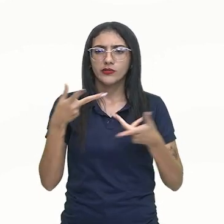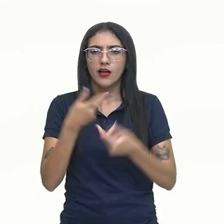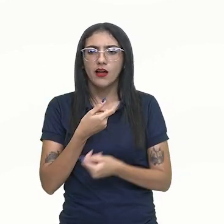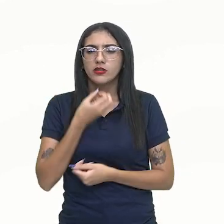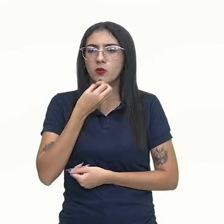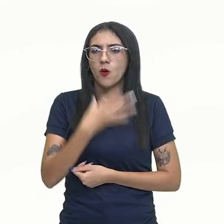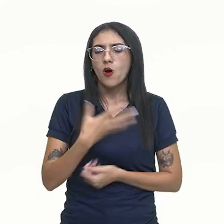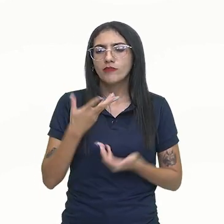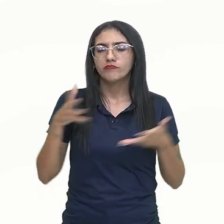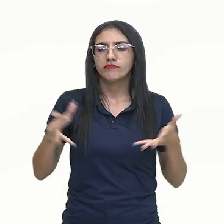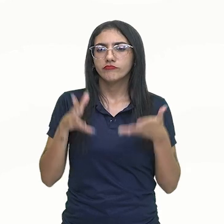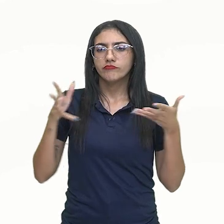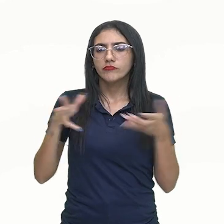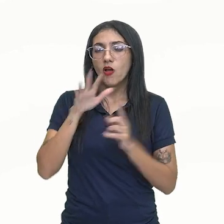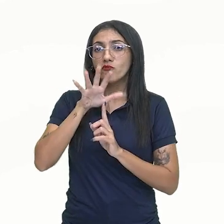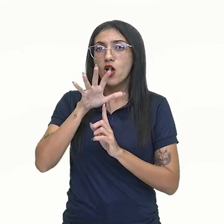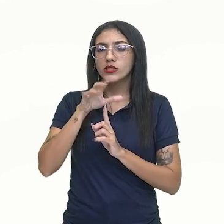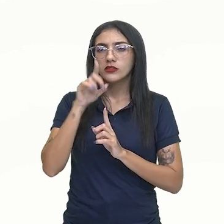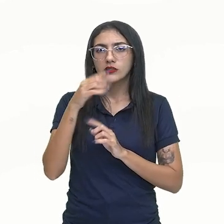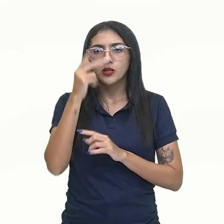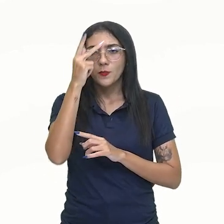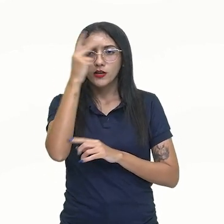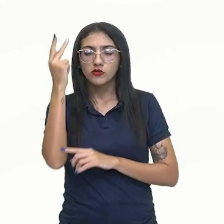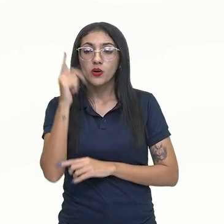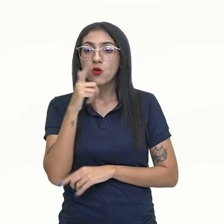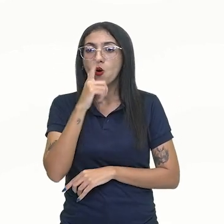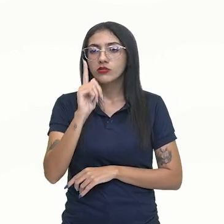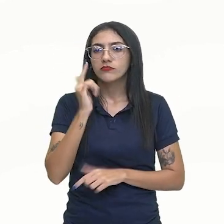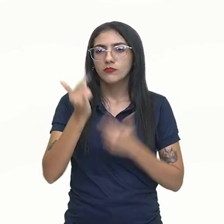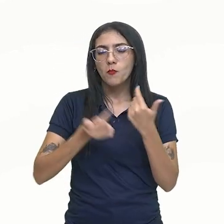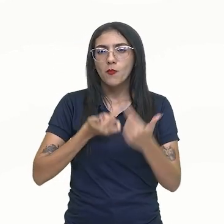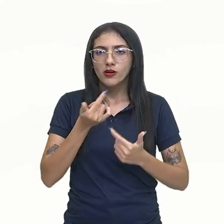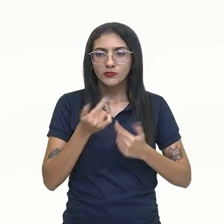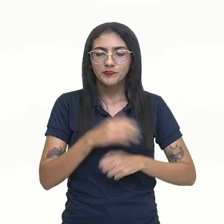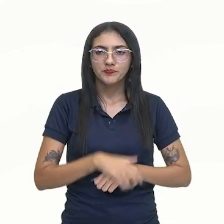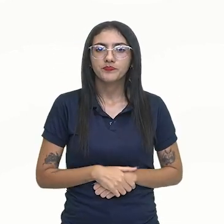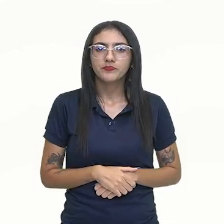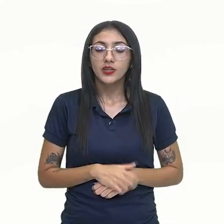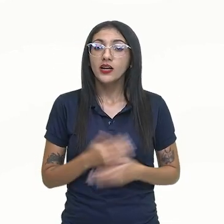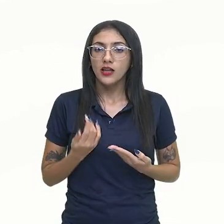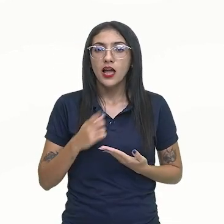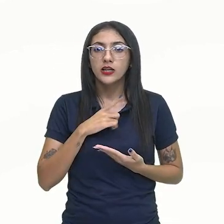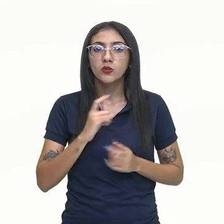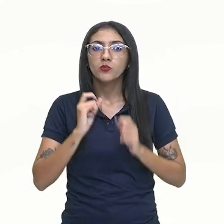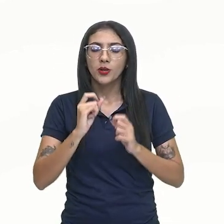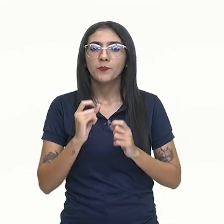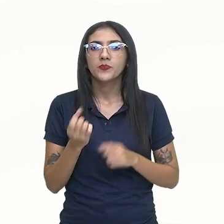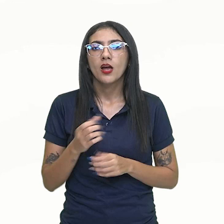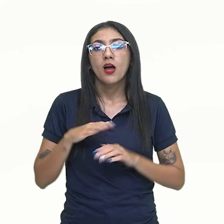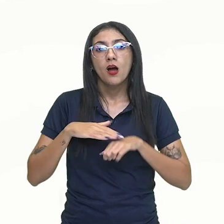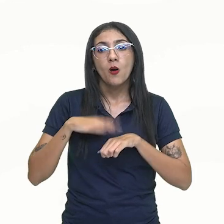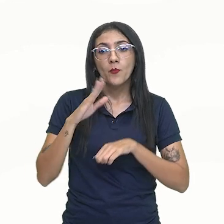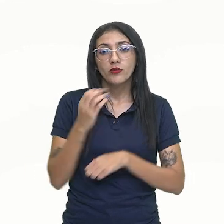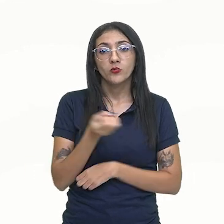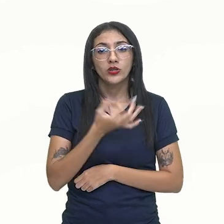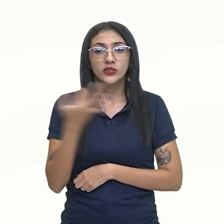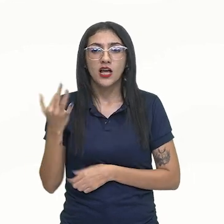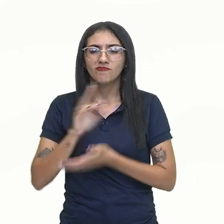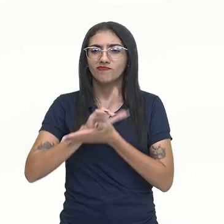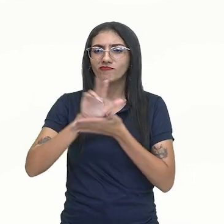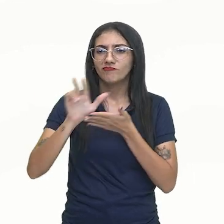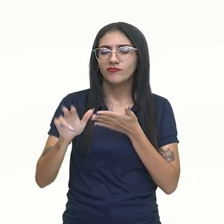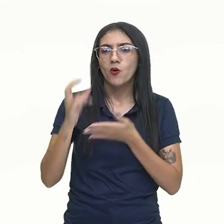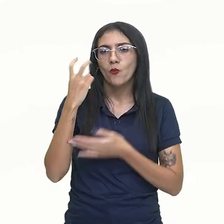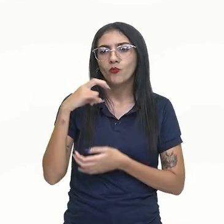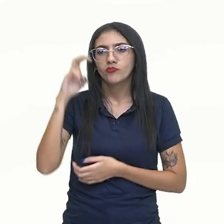aí estimulando essa migração para conseguir essa mão de obra. E aí nós temos o aumento dessas diversidades culturais, né, que a gente